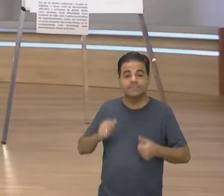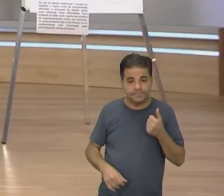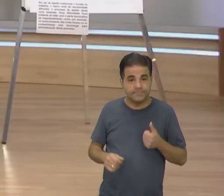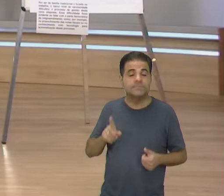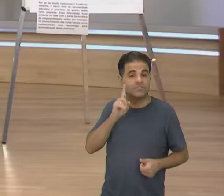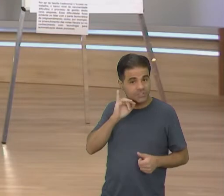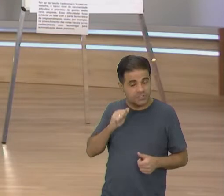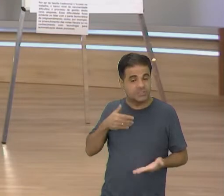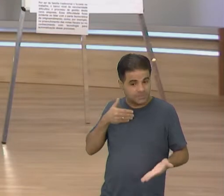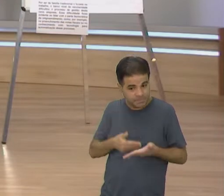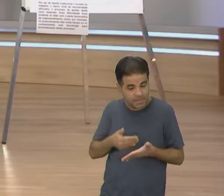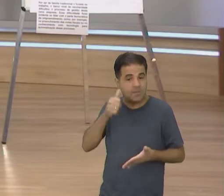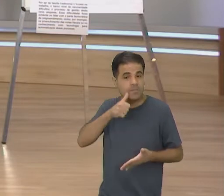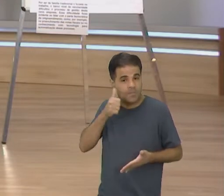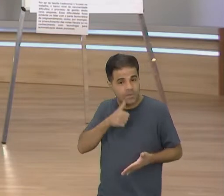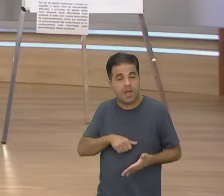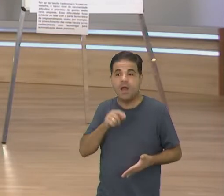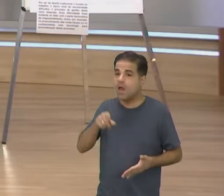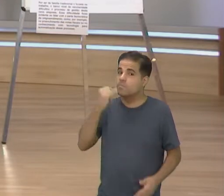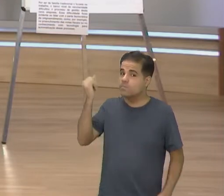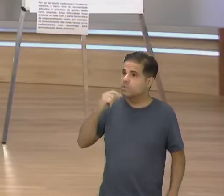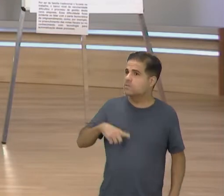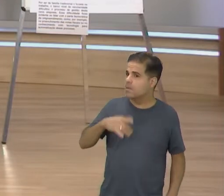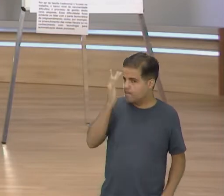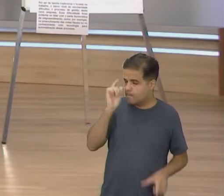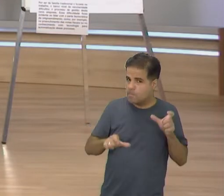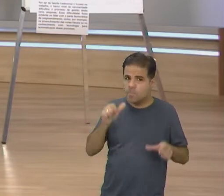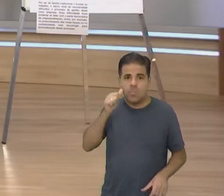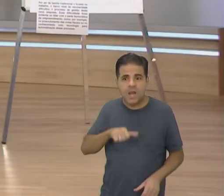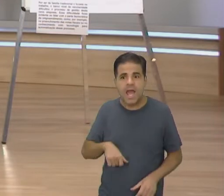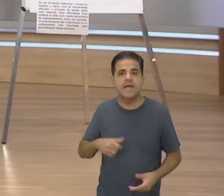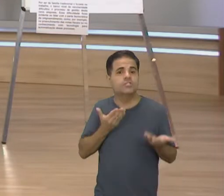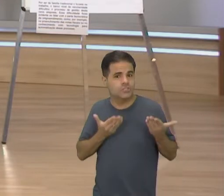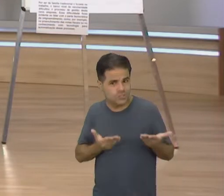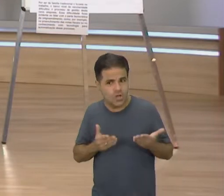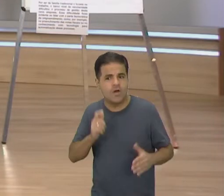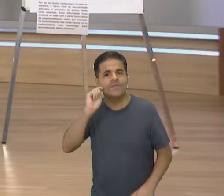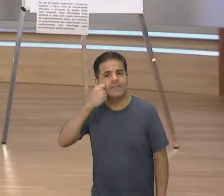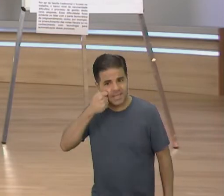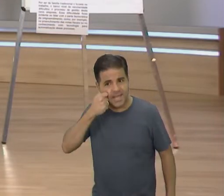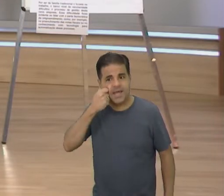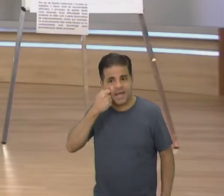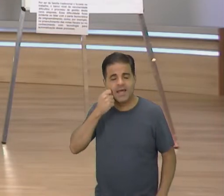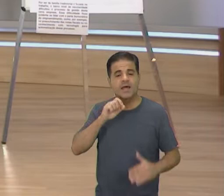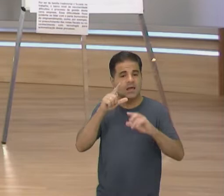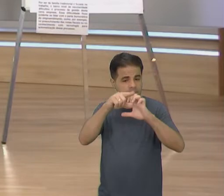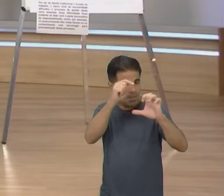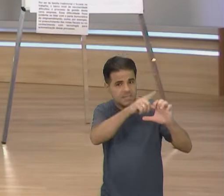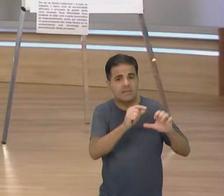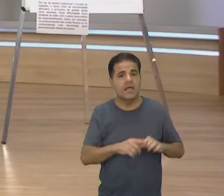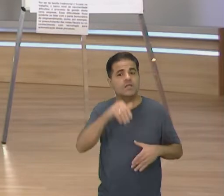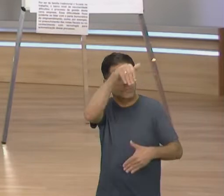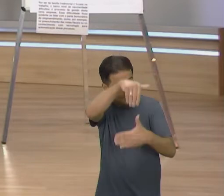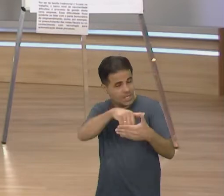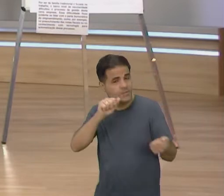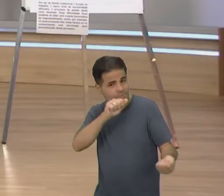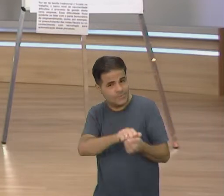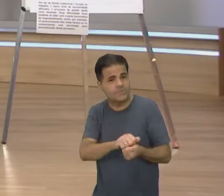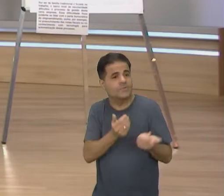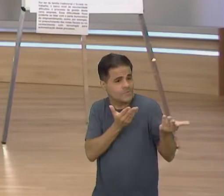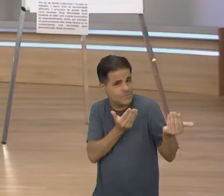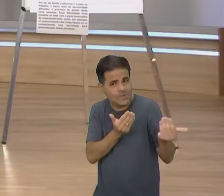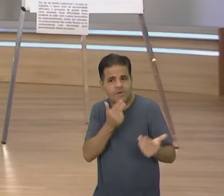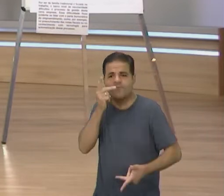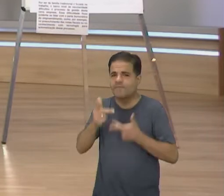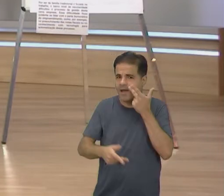Dia da Mulher. Sim. E importantíssimo a gente ter mulheres jovens, negras, empreendendo, né? E ela é tão jovem, mas